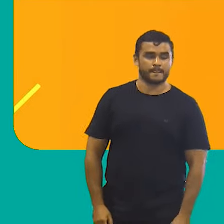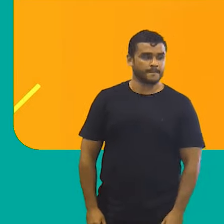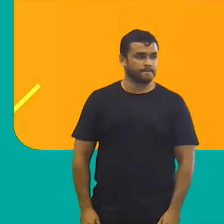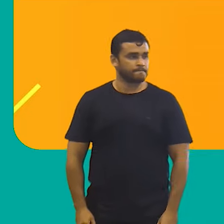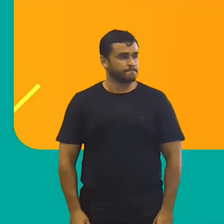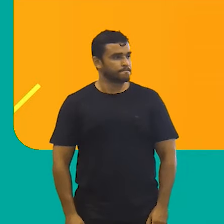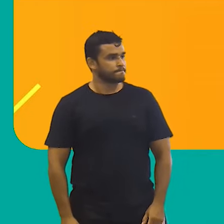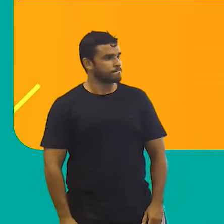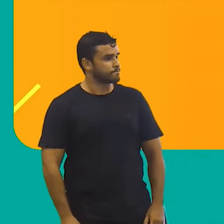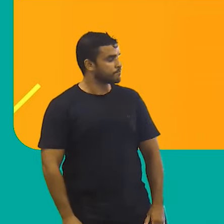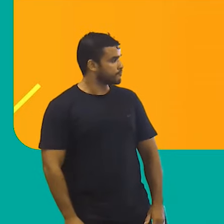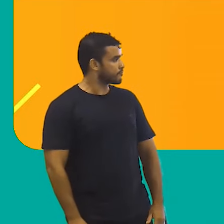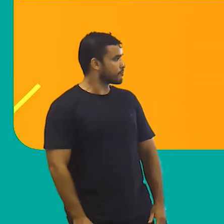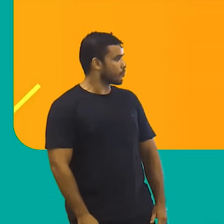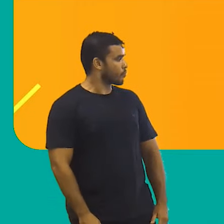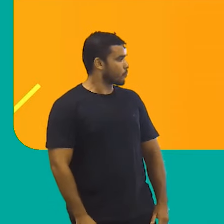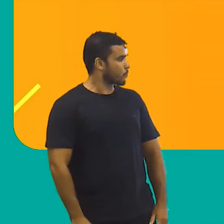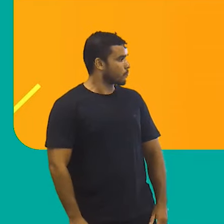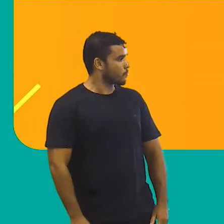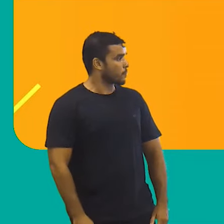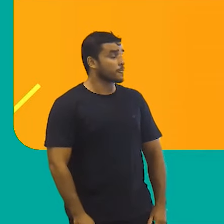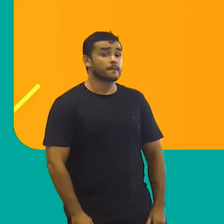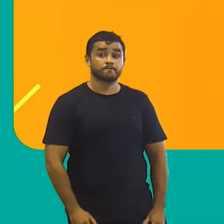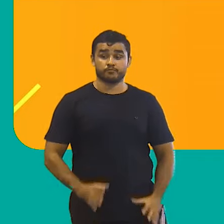dividir por 1000. Eu tenho